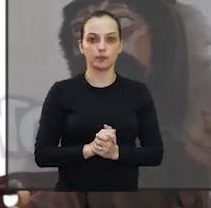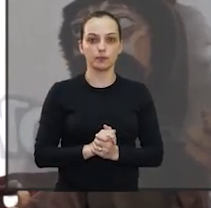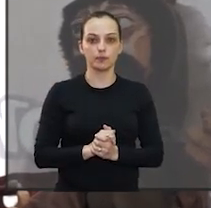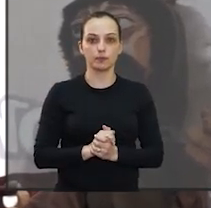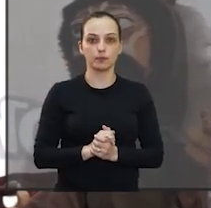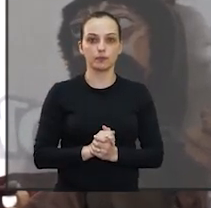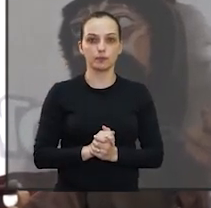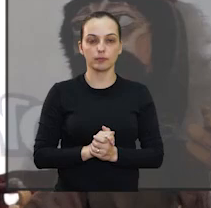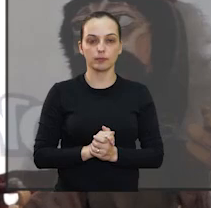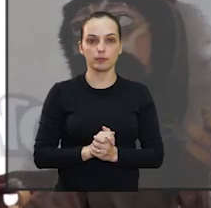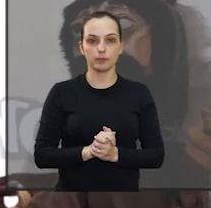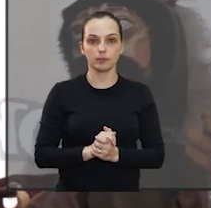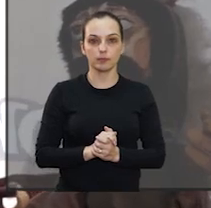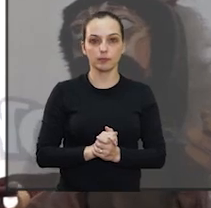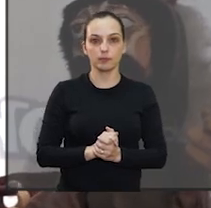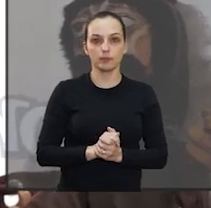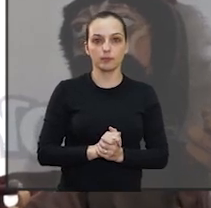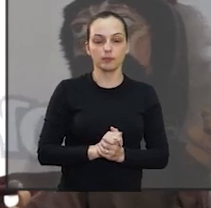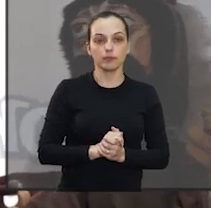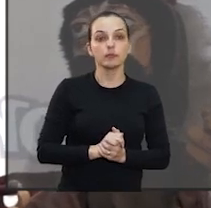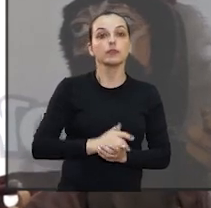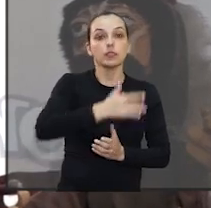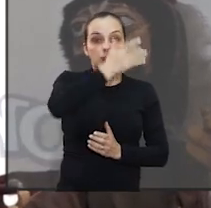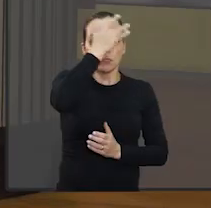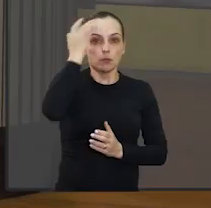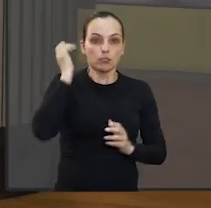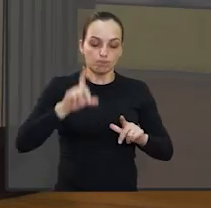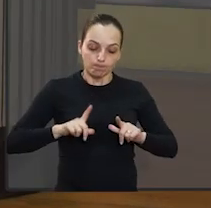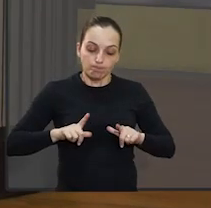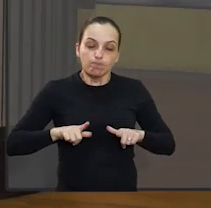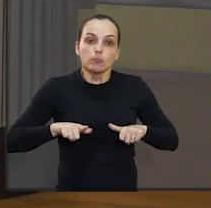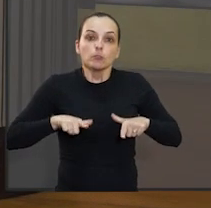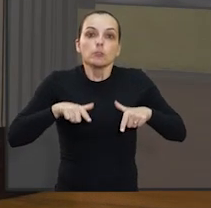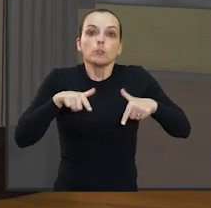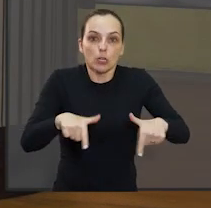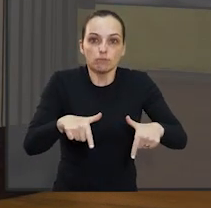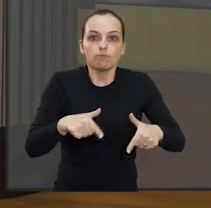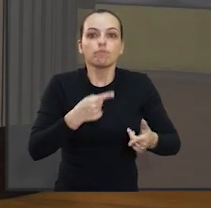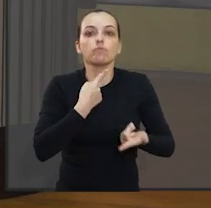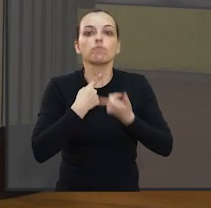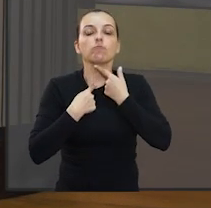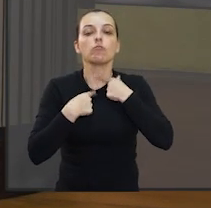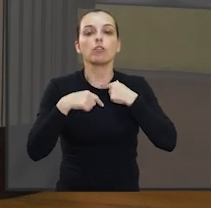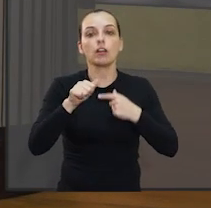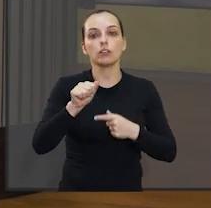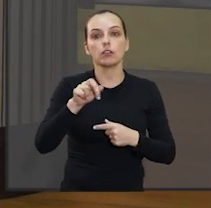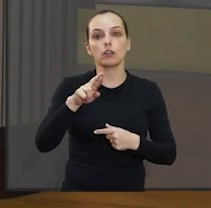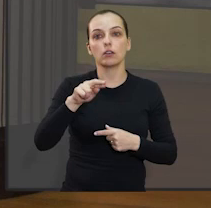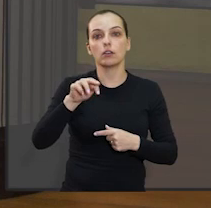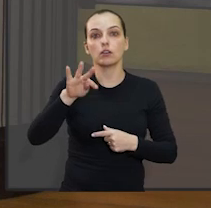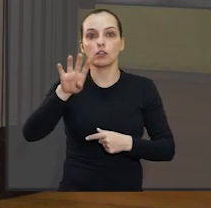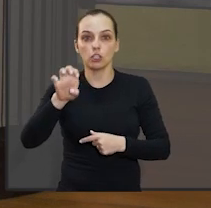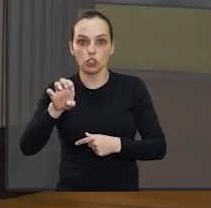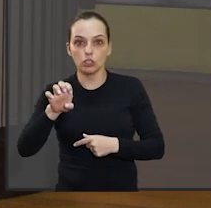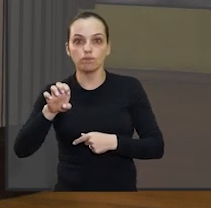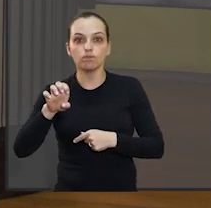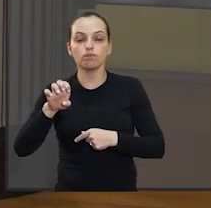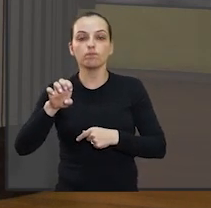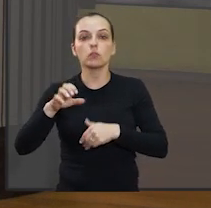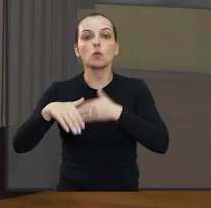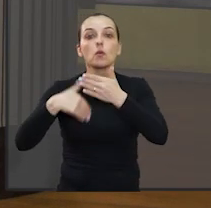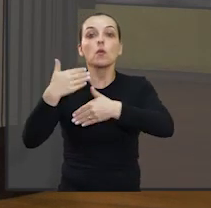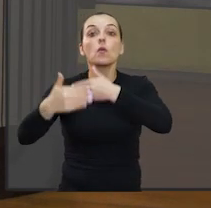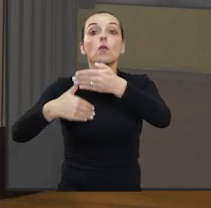espero da cidade a partir de algum momento é que existam pessoas mais engajadas no sentido